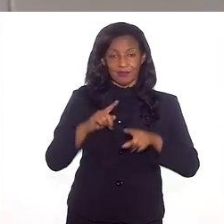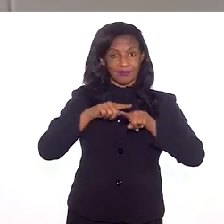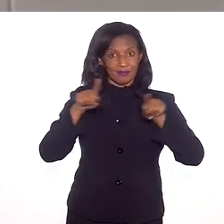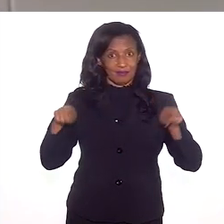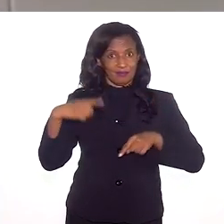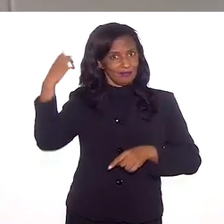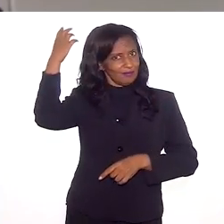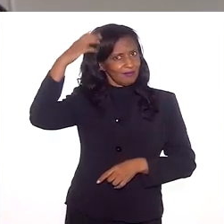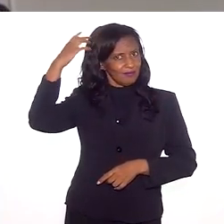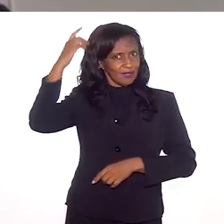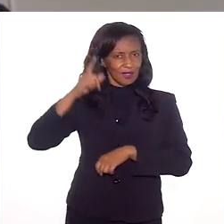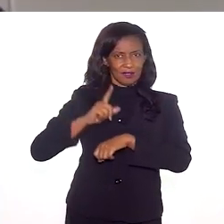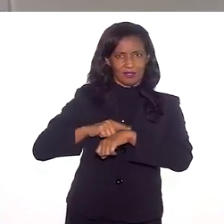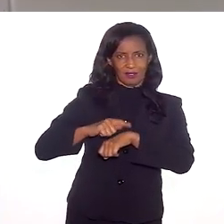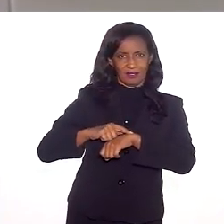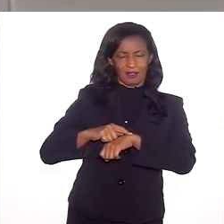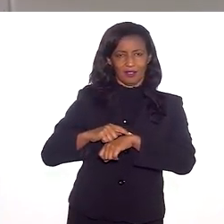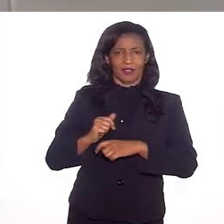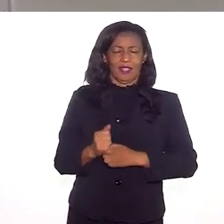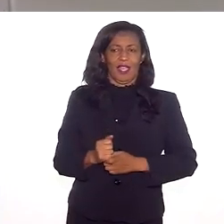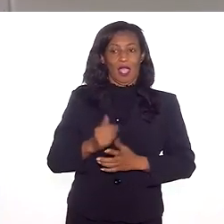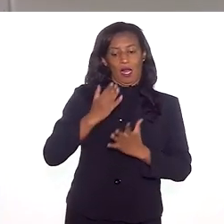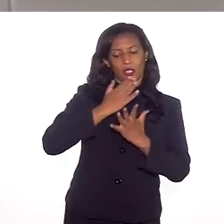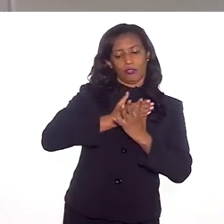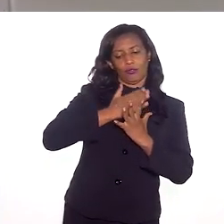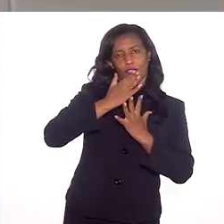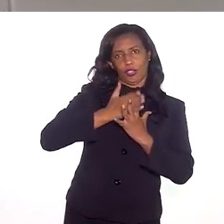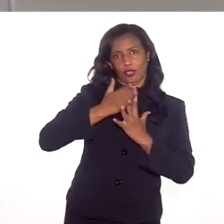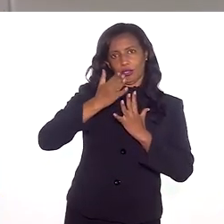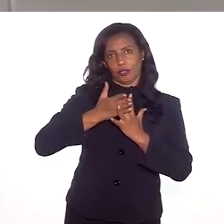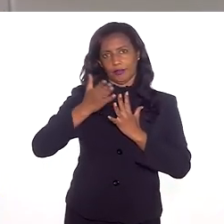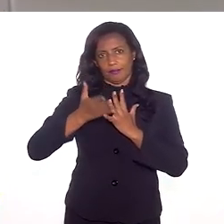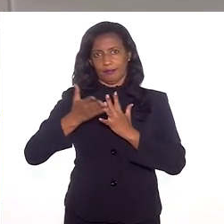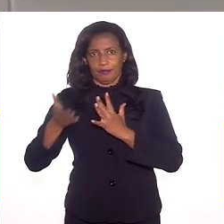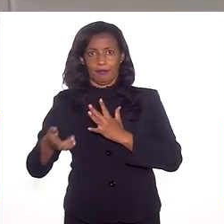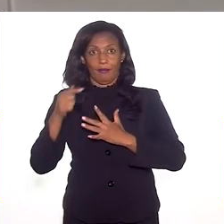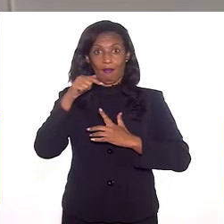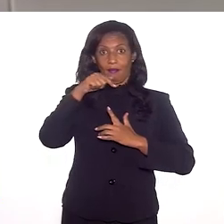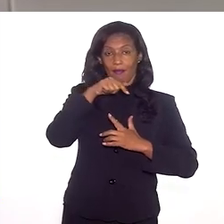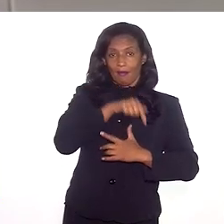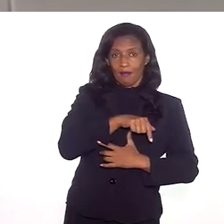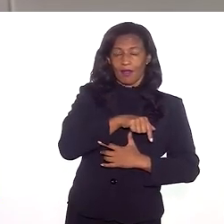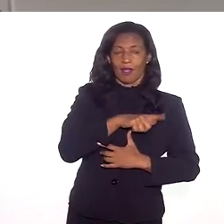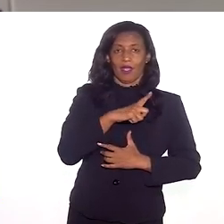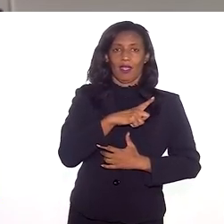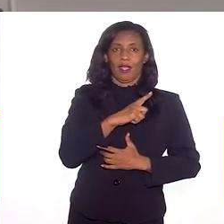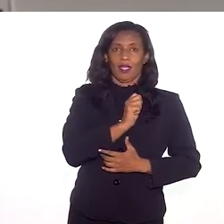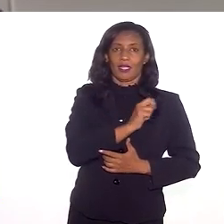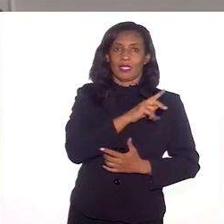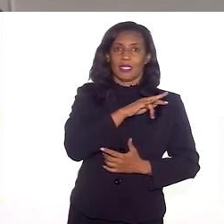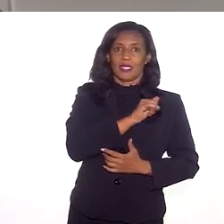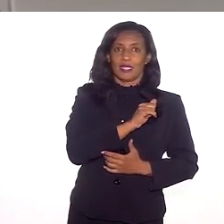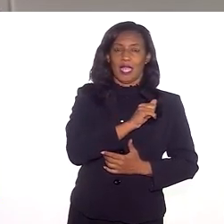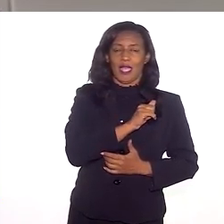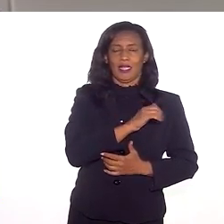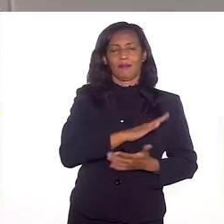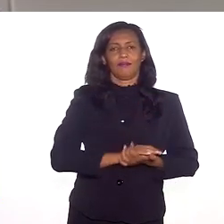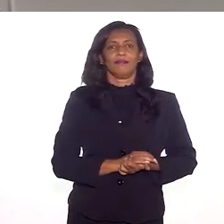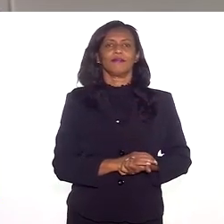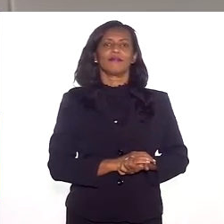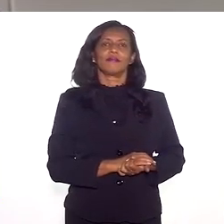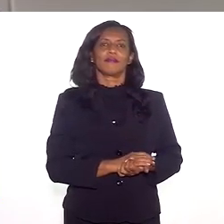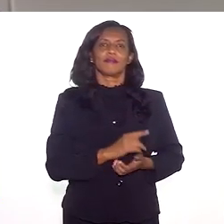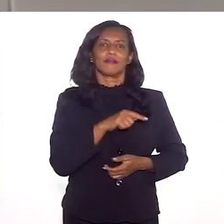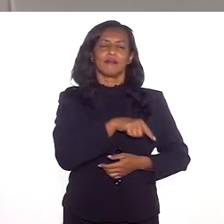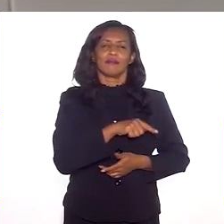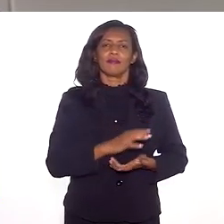Sala Cecília Meirelles, na nossa temporada artística, ela é dividida em séries, né? E essa é nós chamamos de série Sala Jazz,